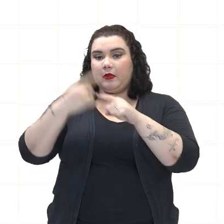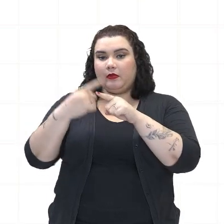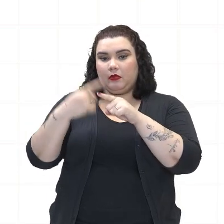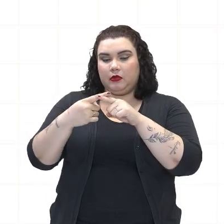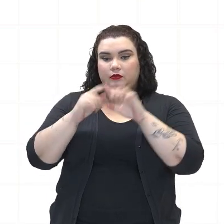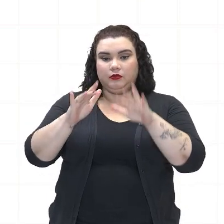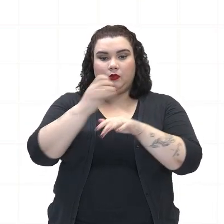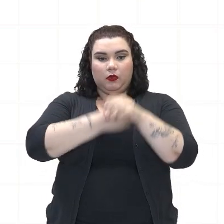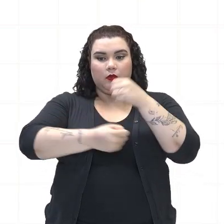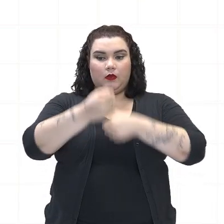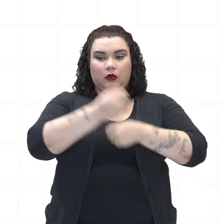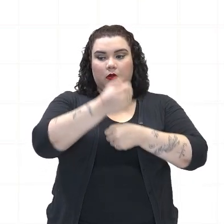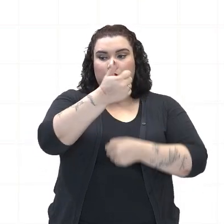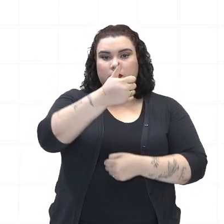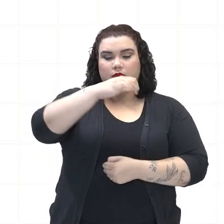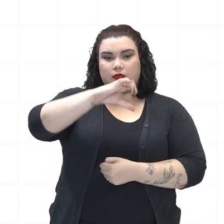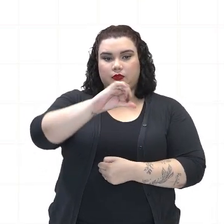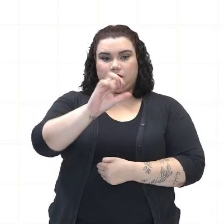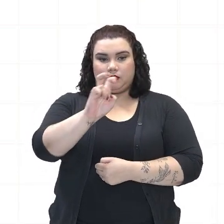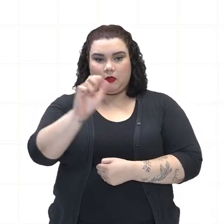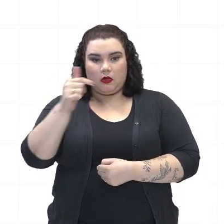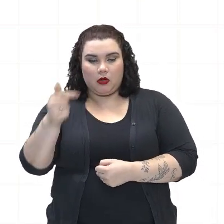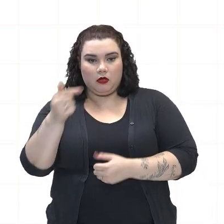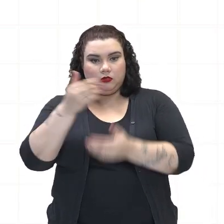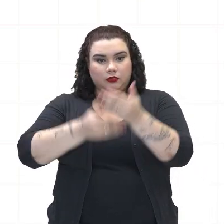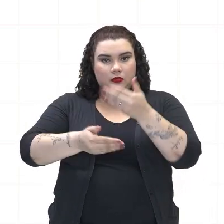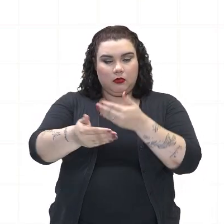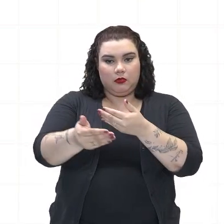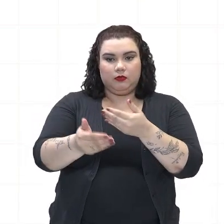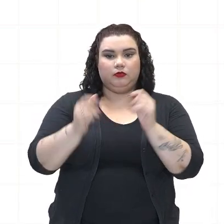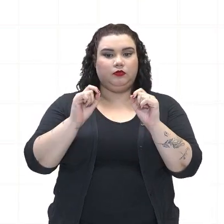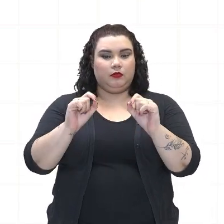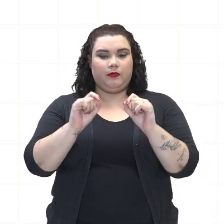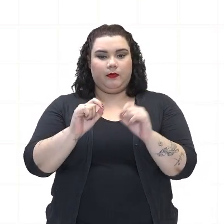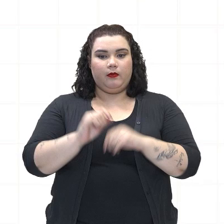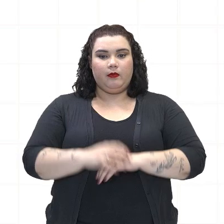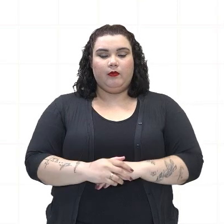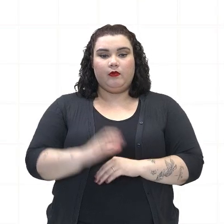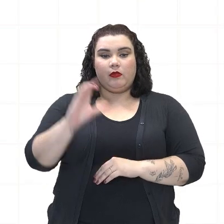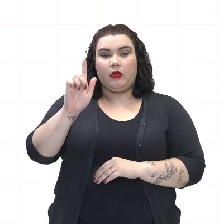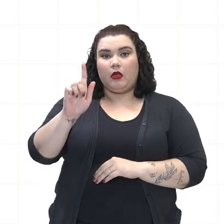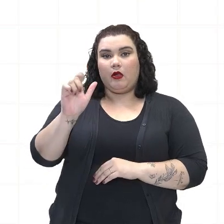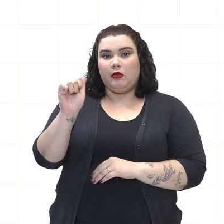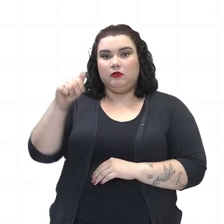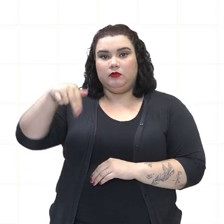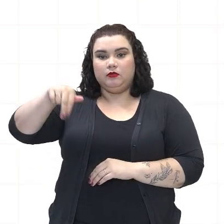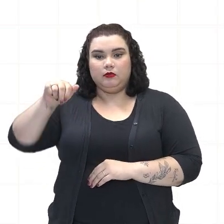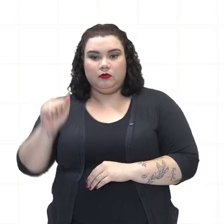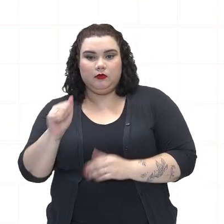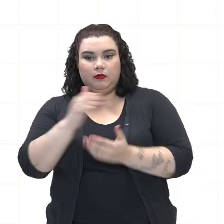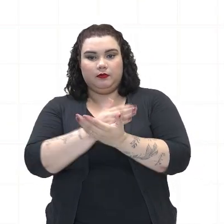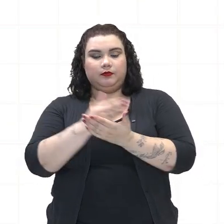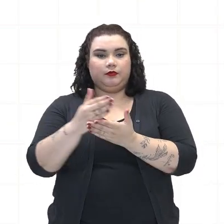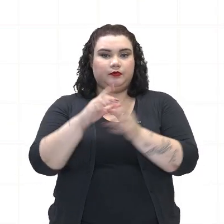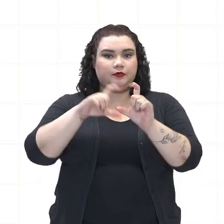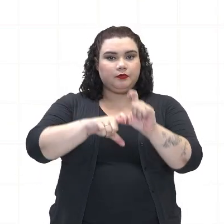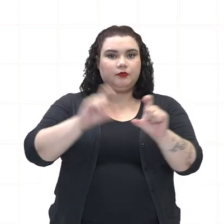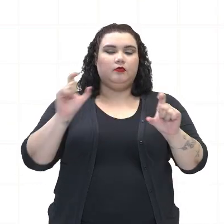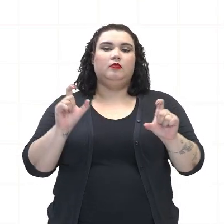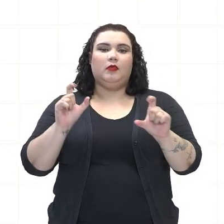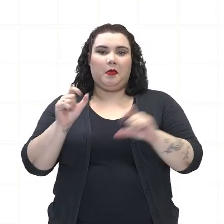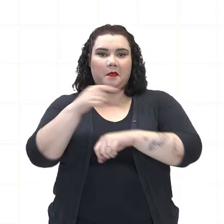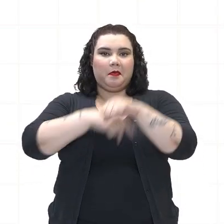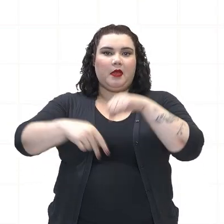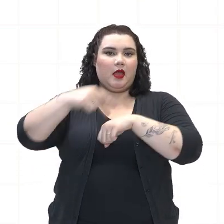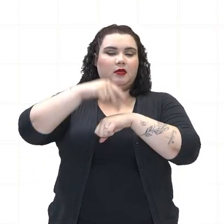de 1957, como a gente vai ver na próxima tela aí, né? Gana se torna independente. E aí,